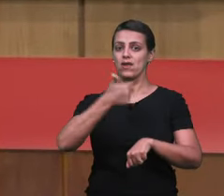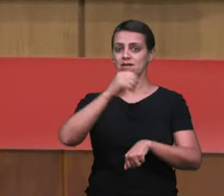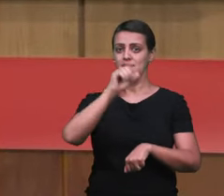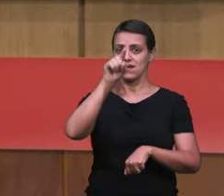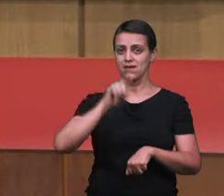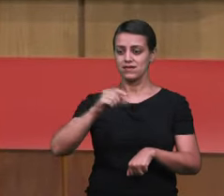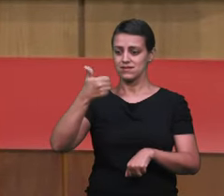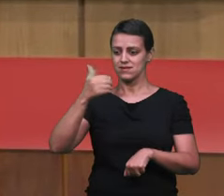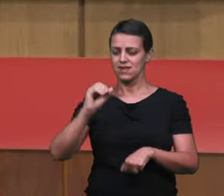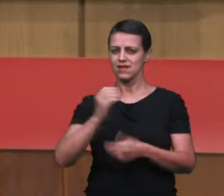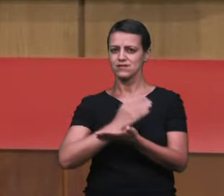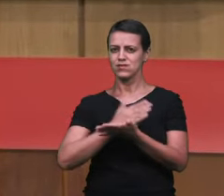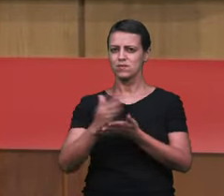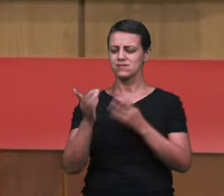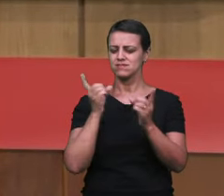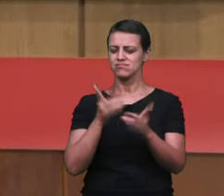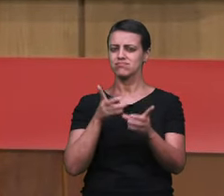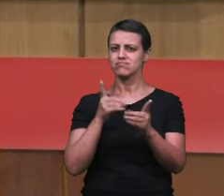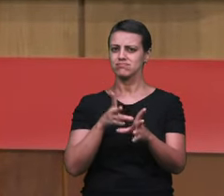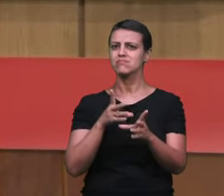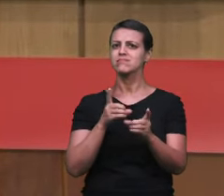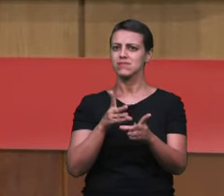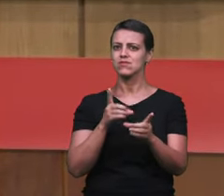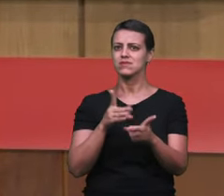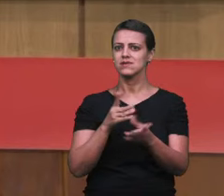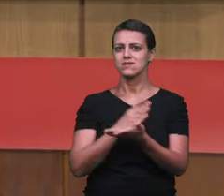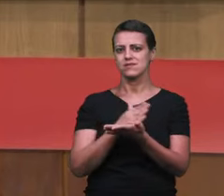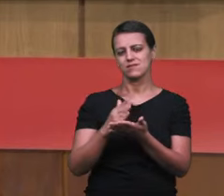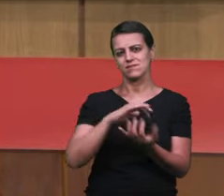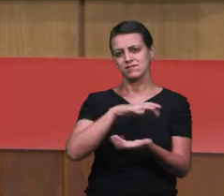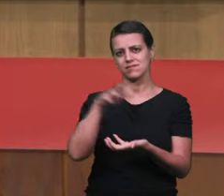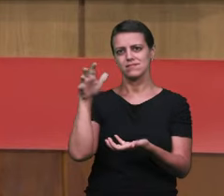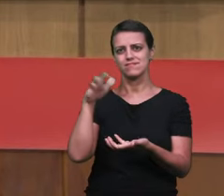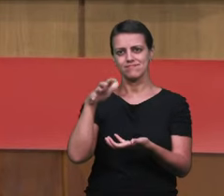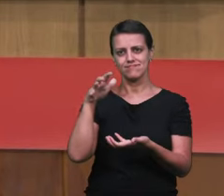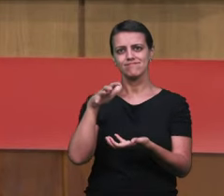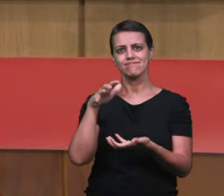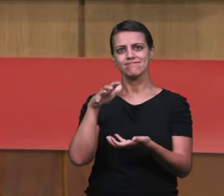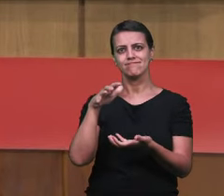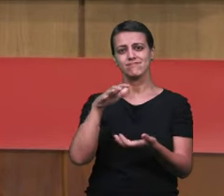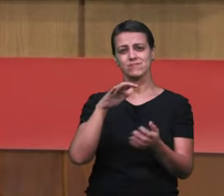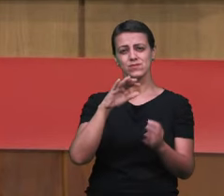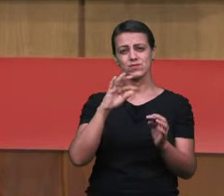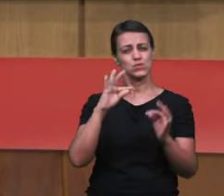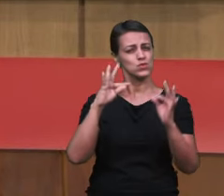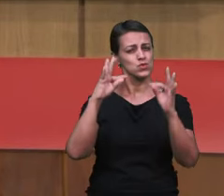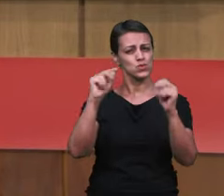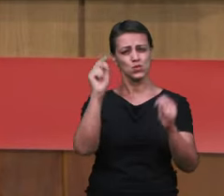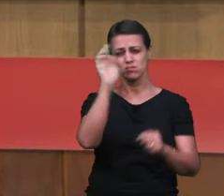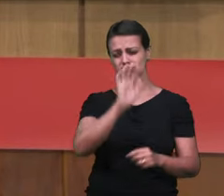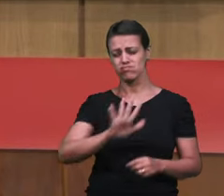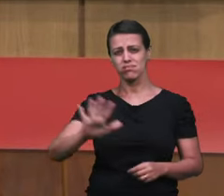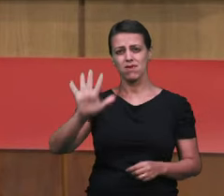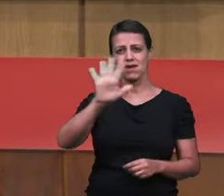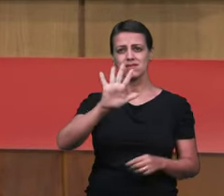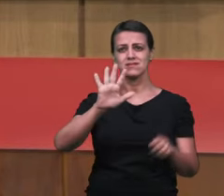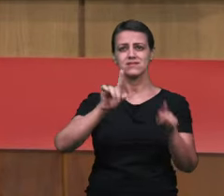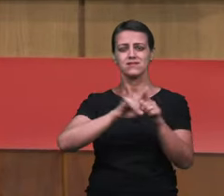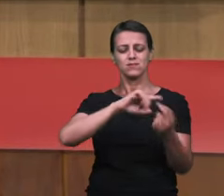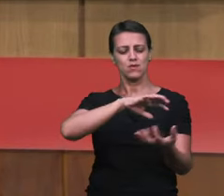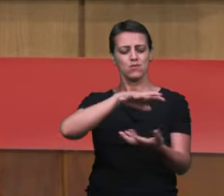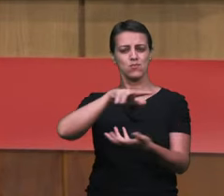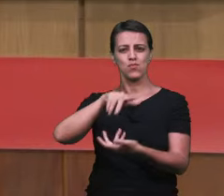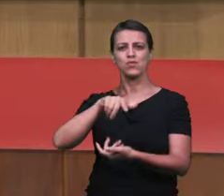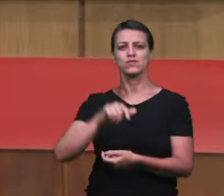parte doutrinária, que será transmitida também via satélite para todas as igrejas do Brasil e do